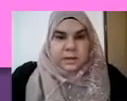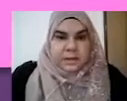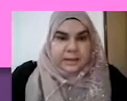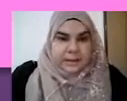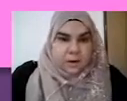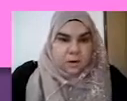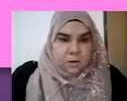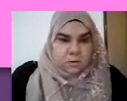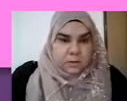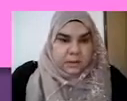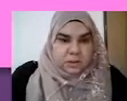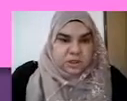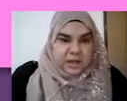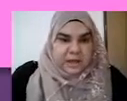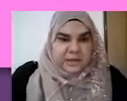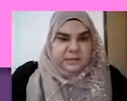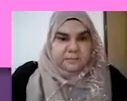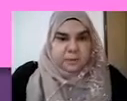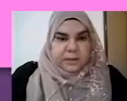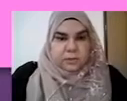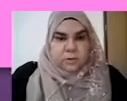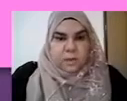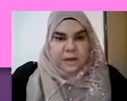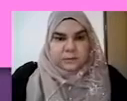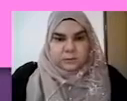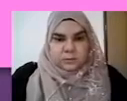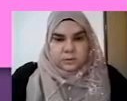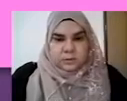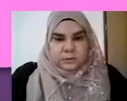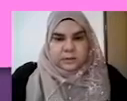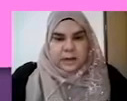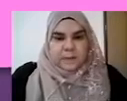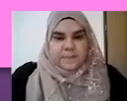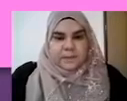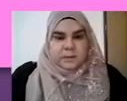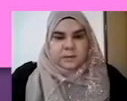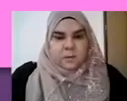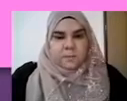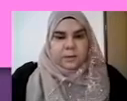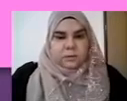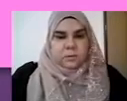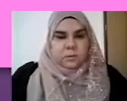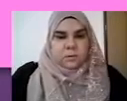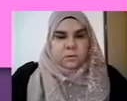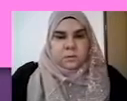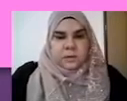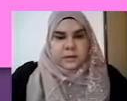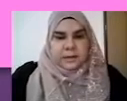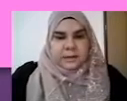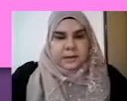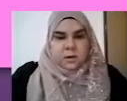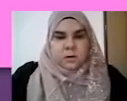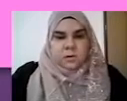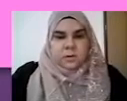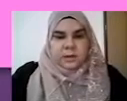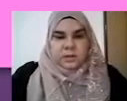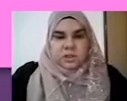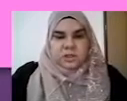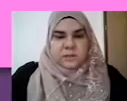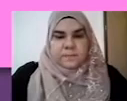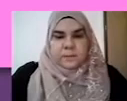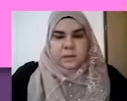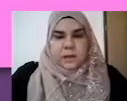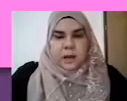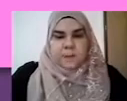1, ele é congruente a esse polígono 4, tá? Então, o polígono 1, ele é